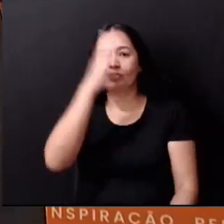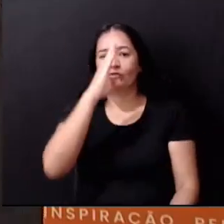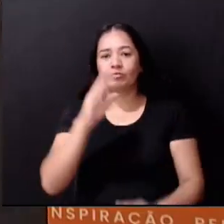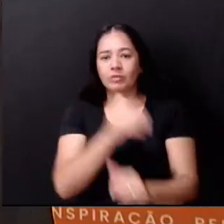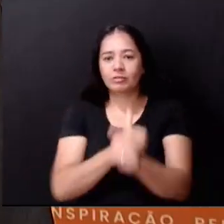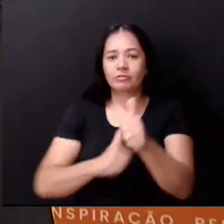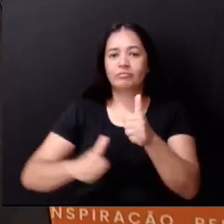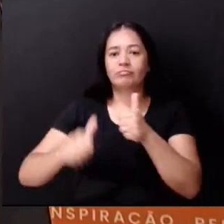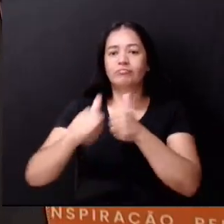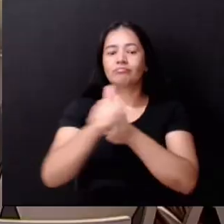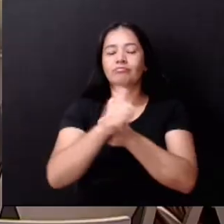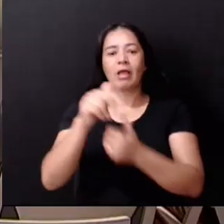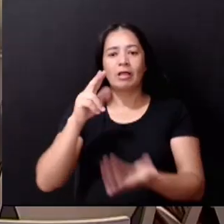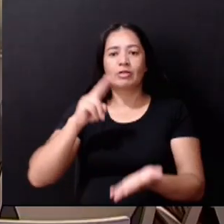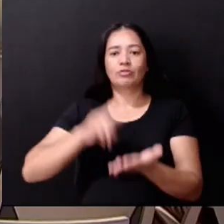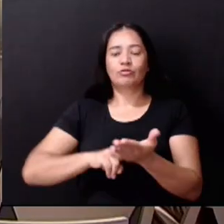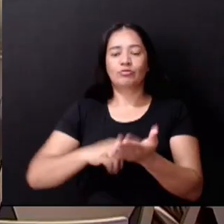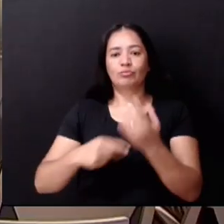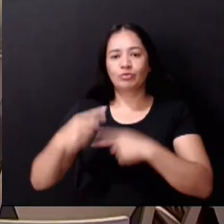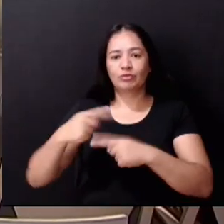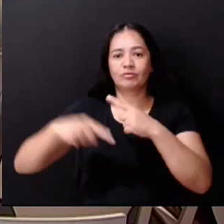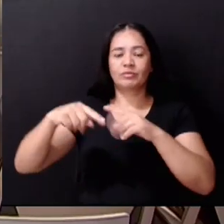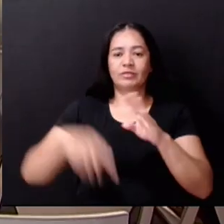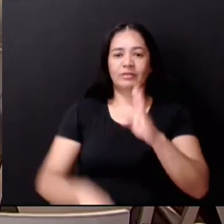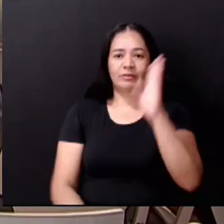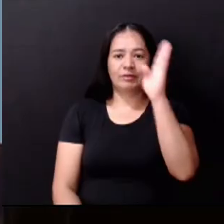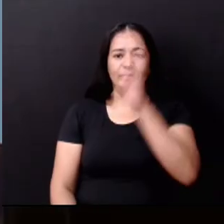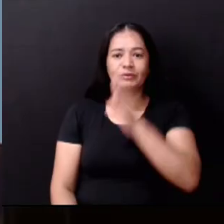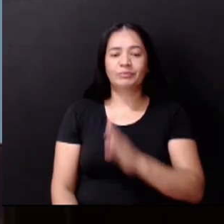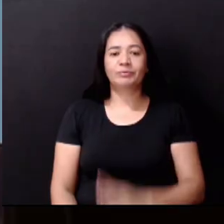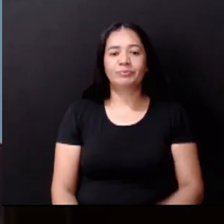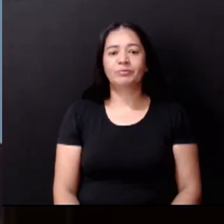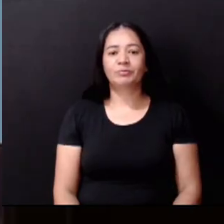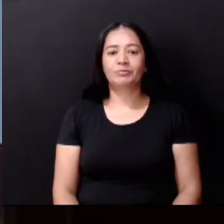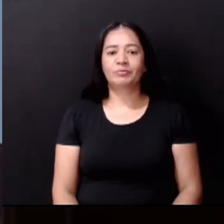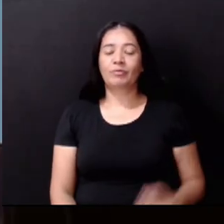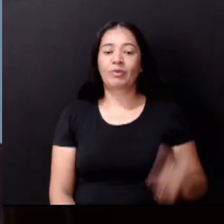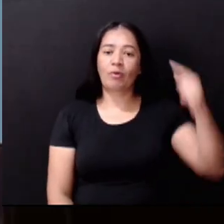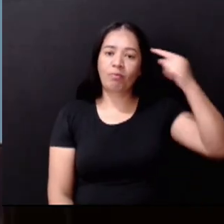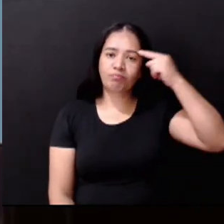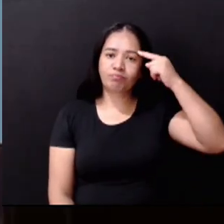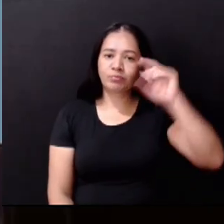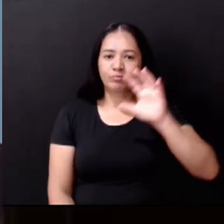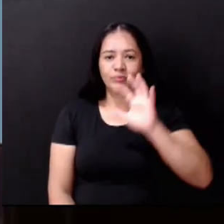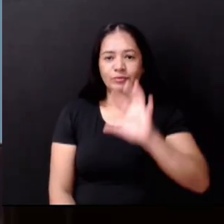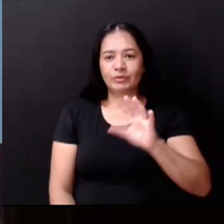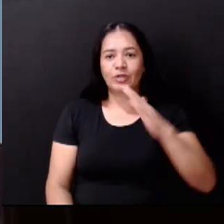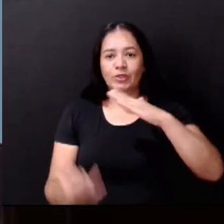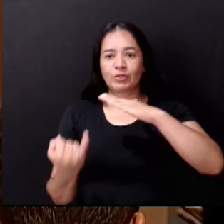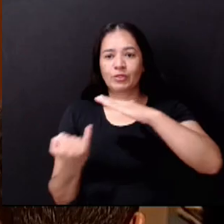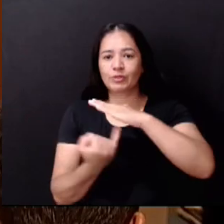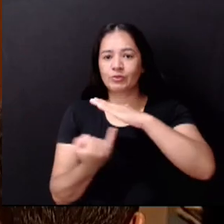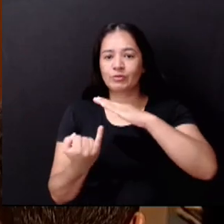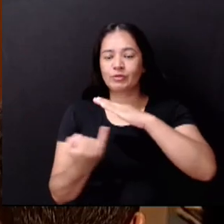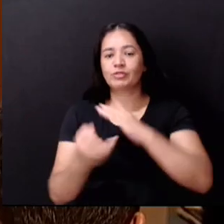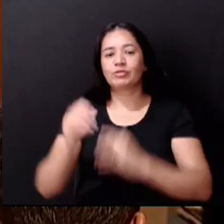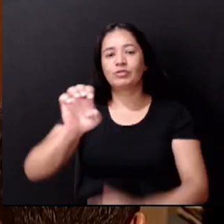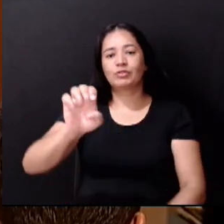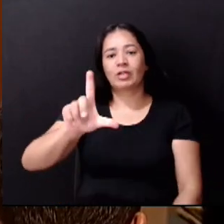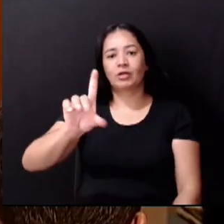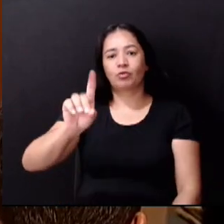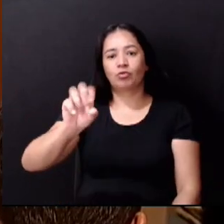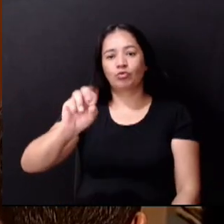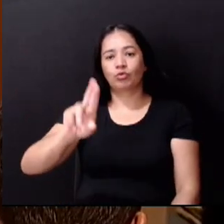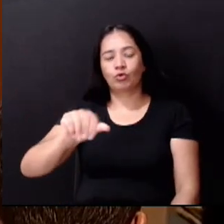desenvolvimento delas aqui no nosso país. Foi justamente pensando nisso que o Instituto Eldorado promoveu o primeiro seminário de